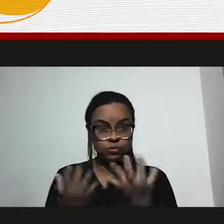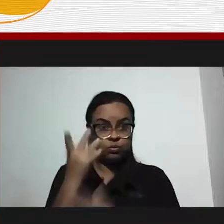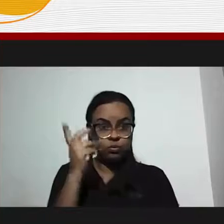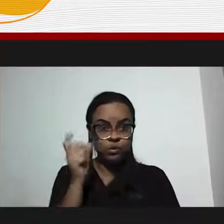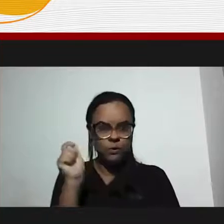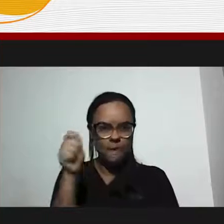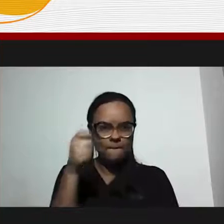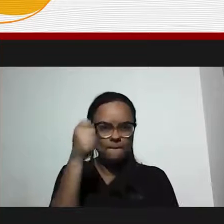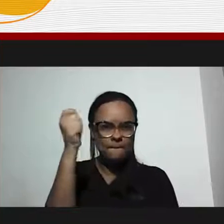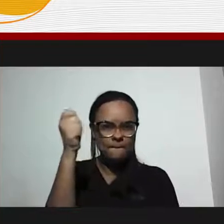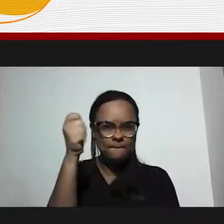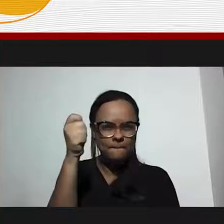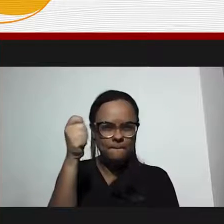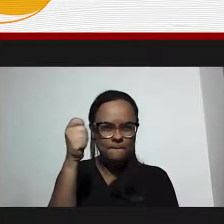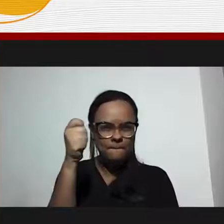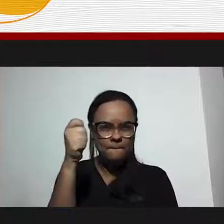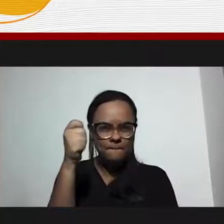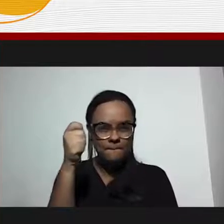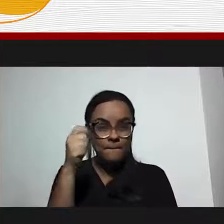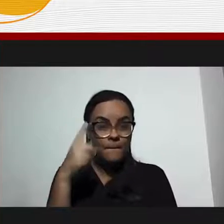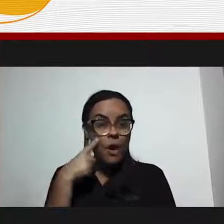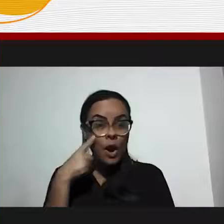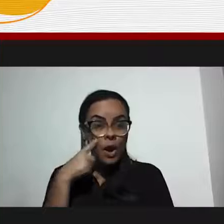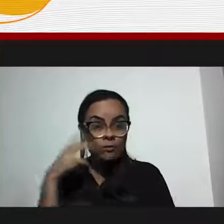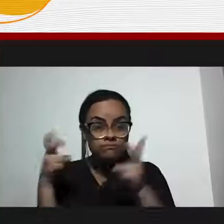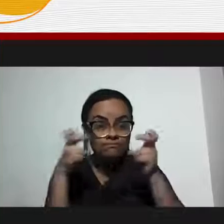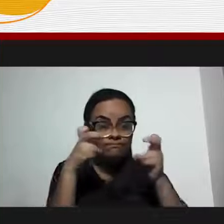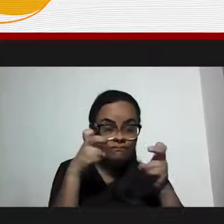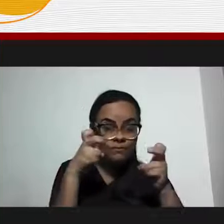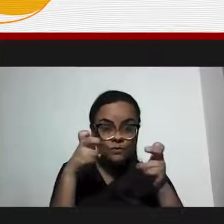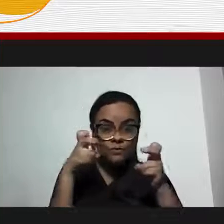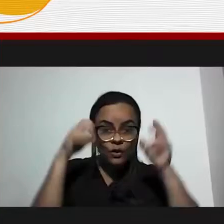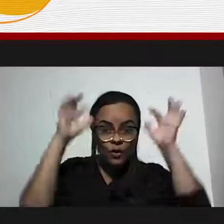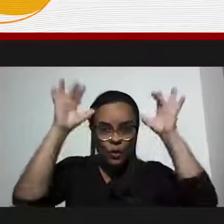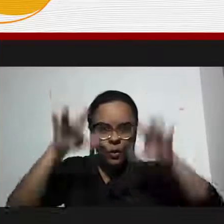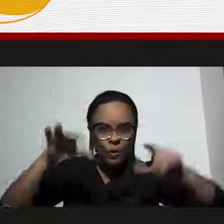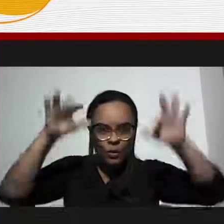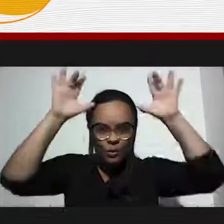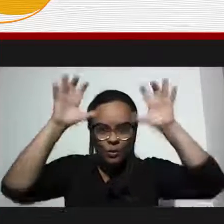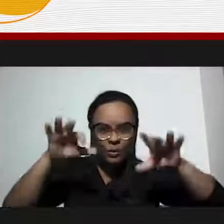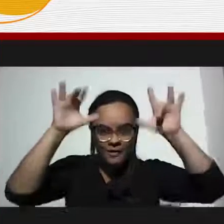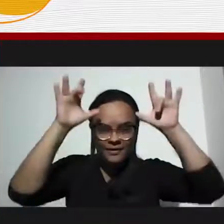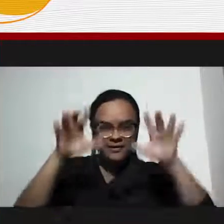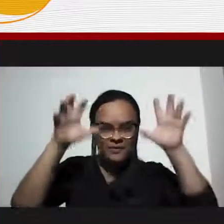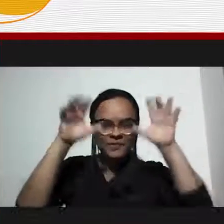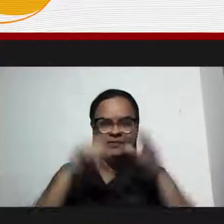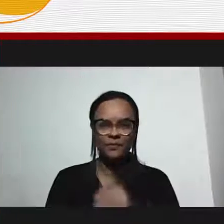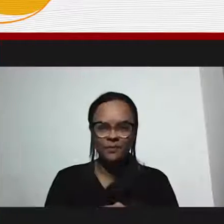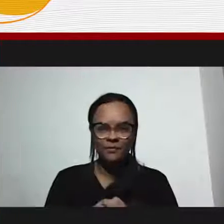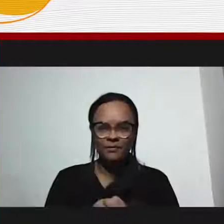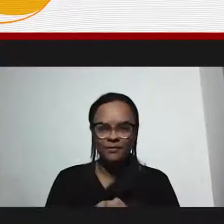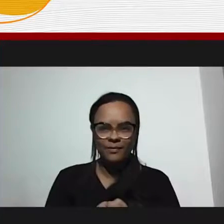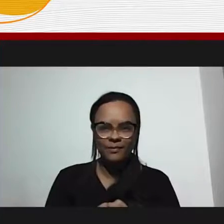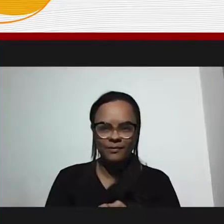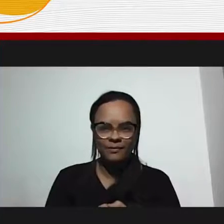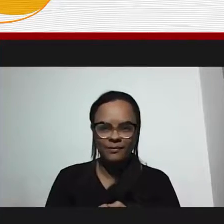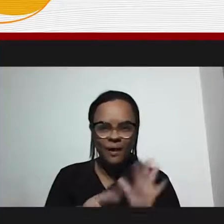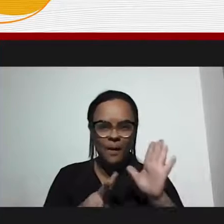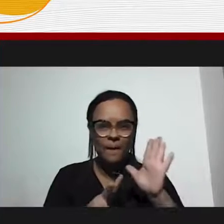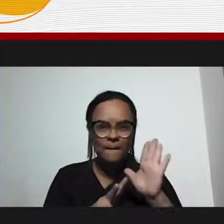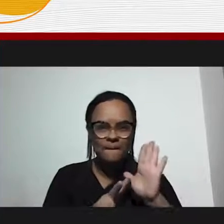a minha subida. Vocês podem ver também que está caindo muita chuva, né? E eu estou